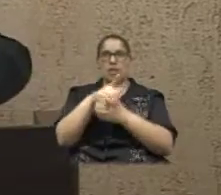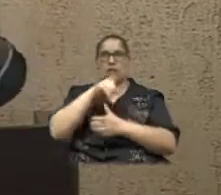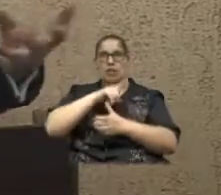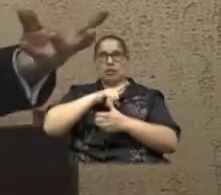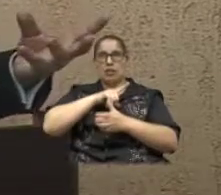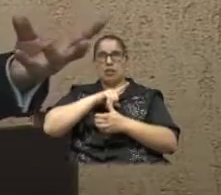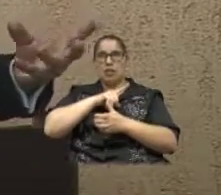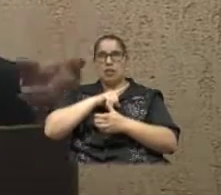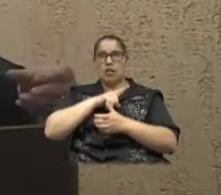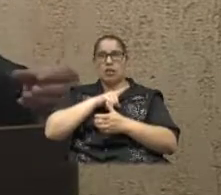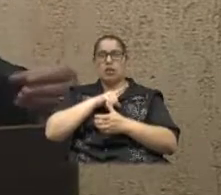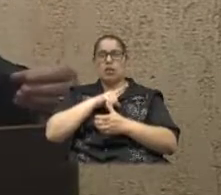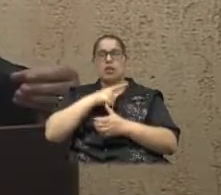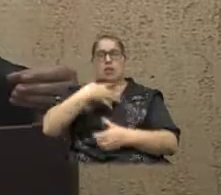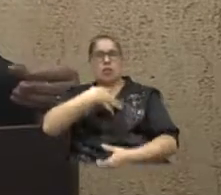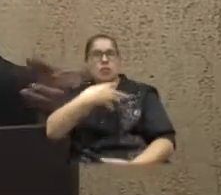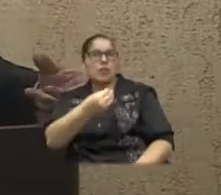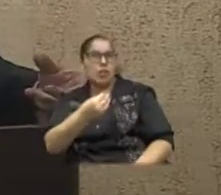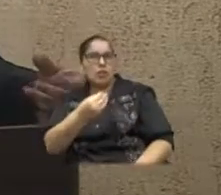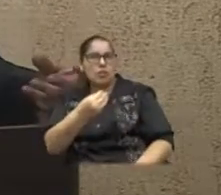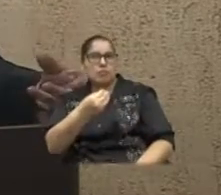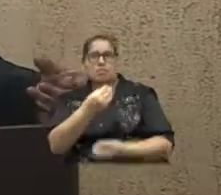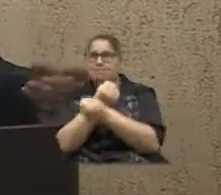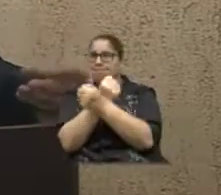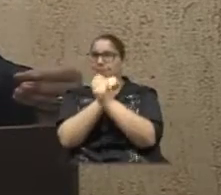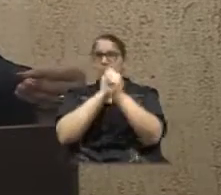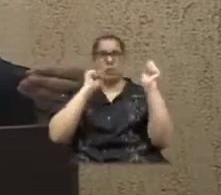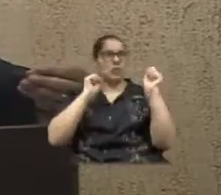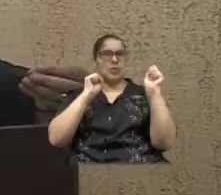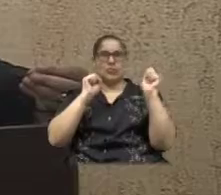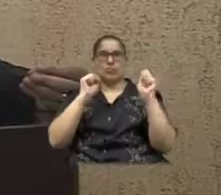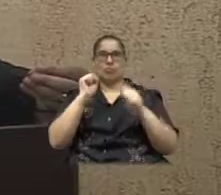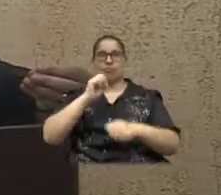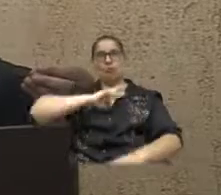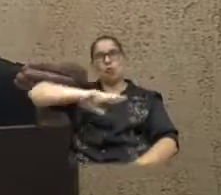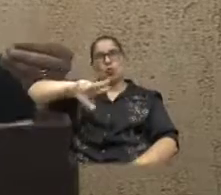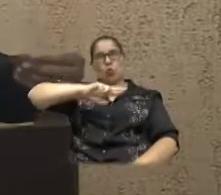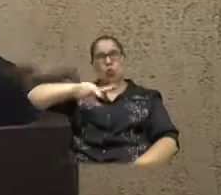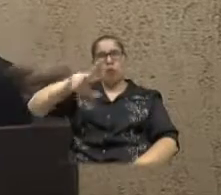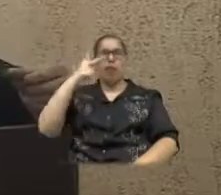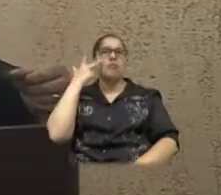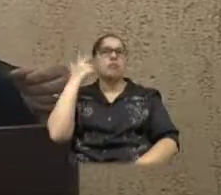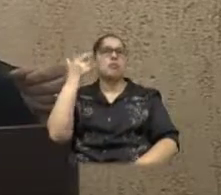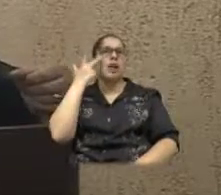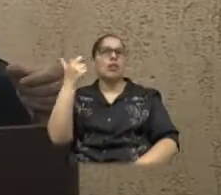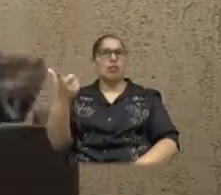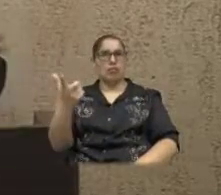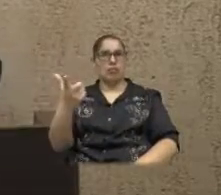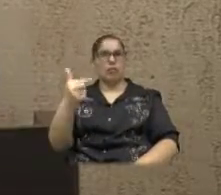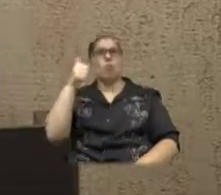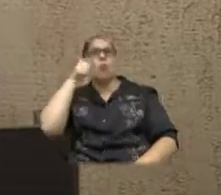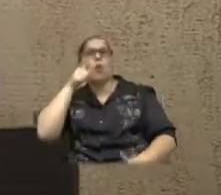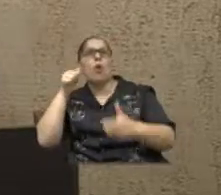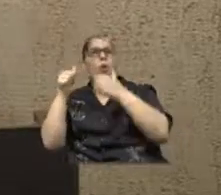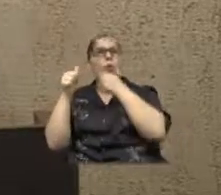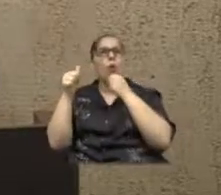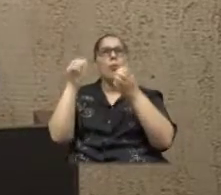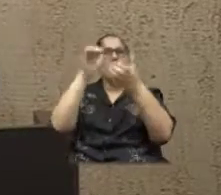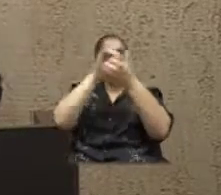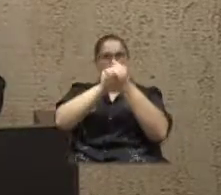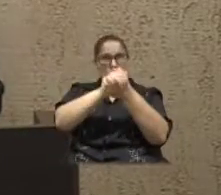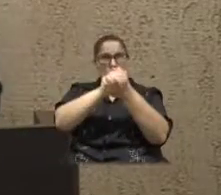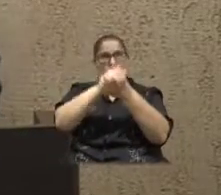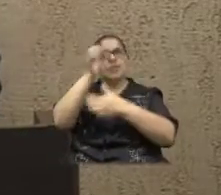como. Muda toda a concepção natural, a natureza da criação divina. Mas esse não é o